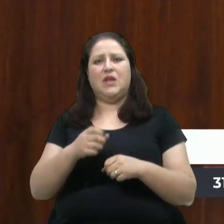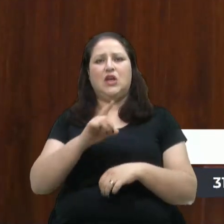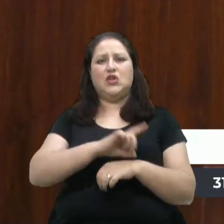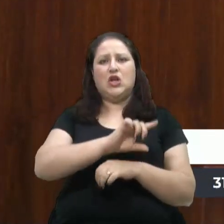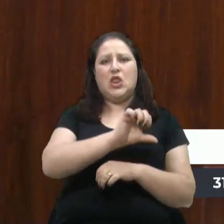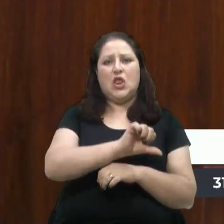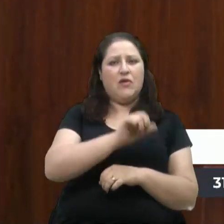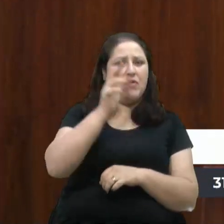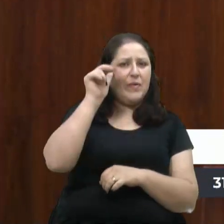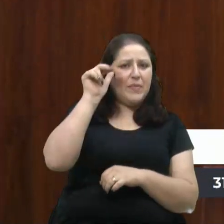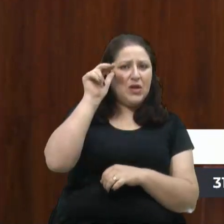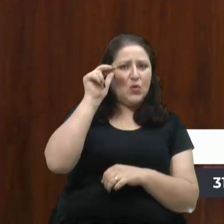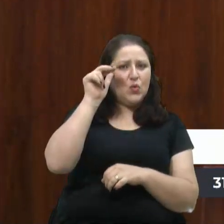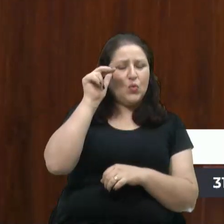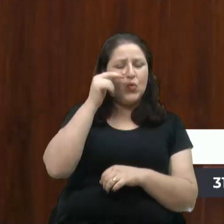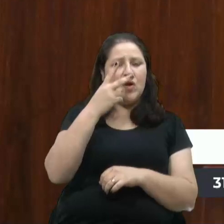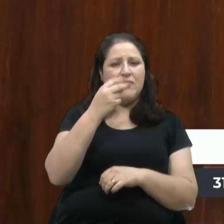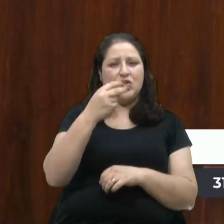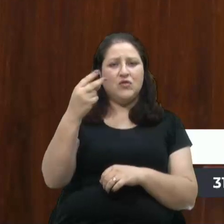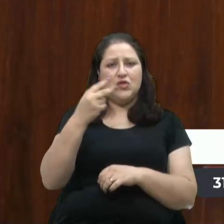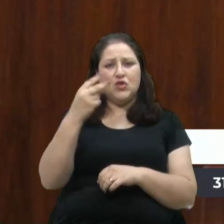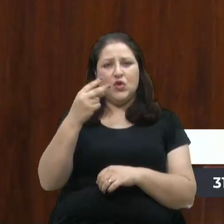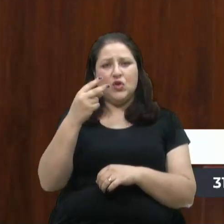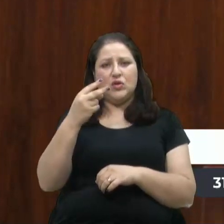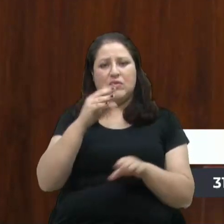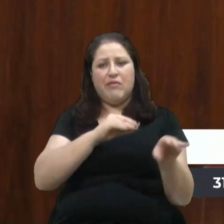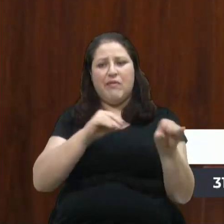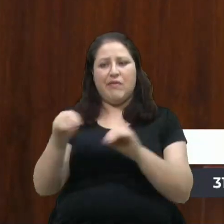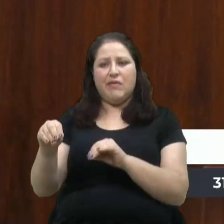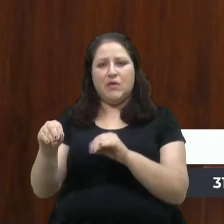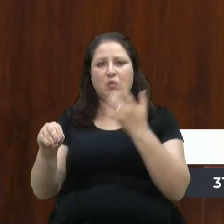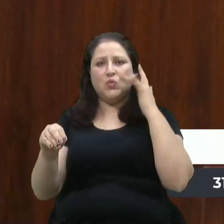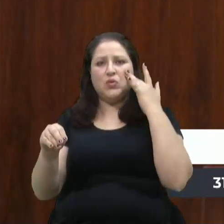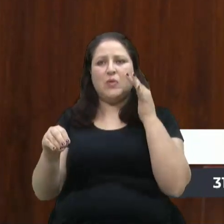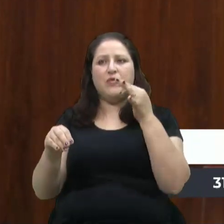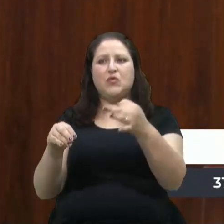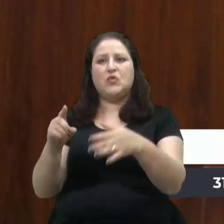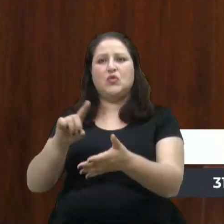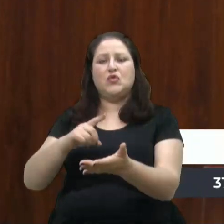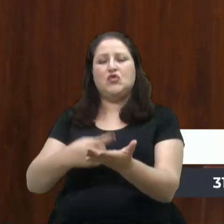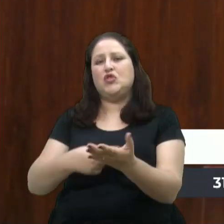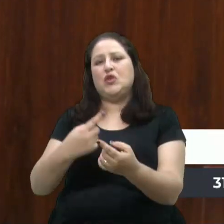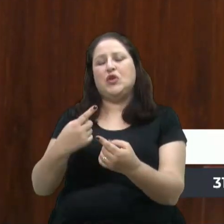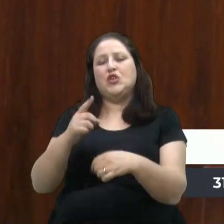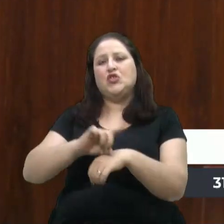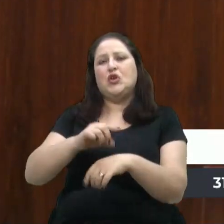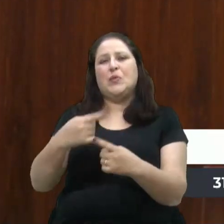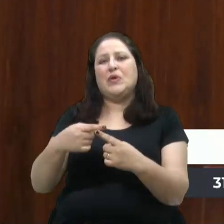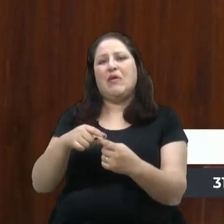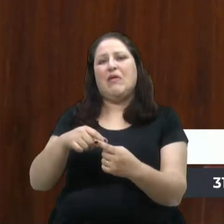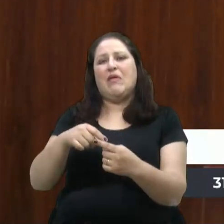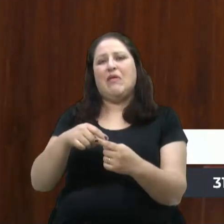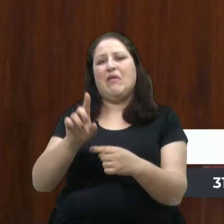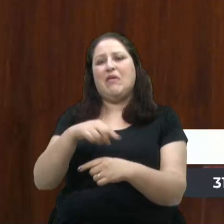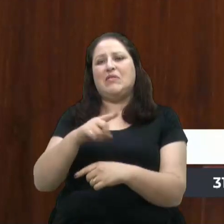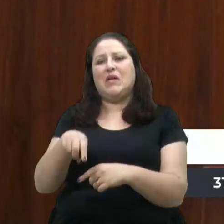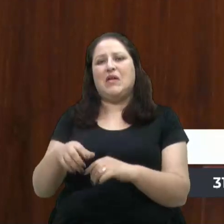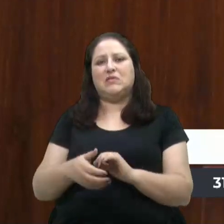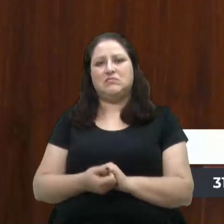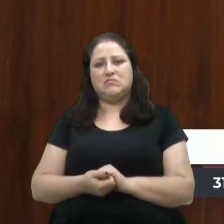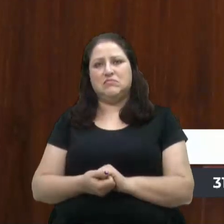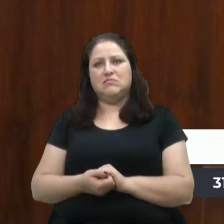9 de Abril de 2022 para quando ninguém sabe foi cancelada Então parece que nós temos que fazer torta que